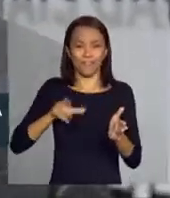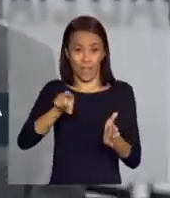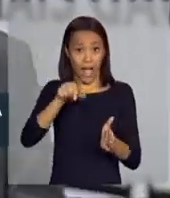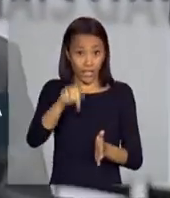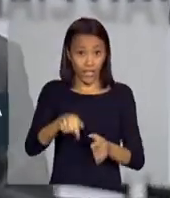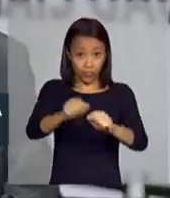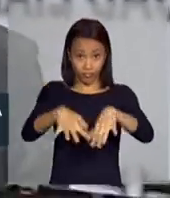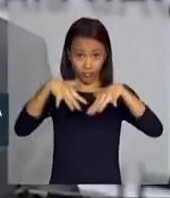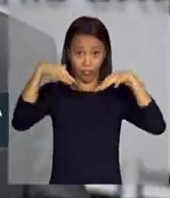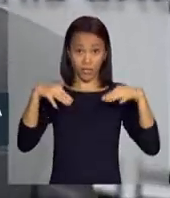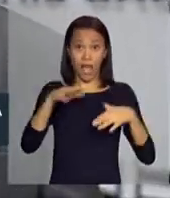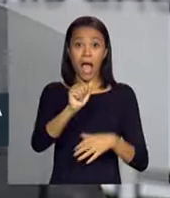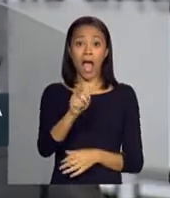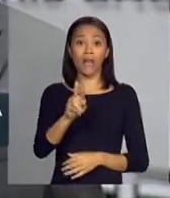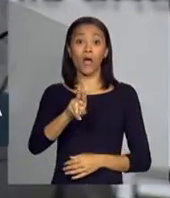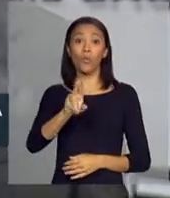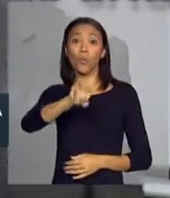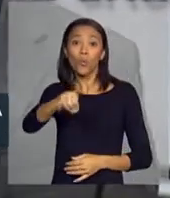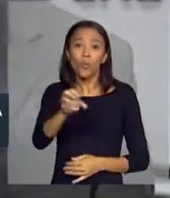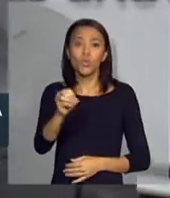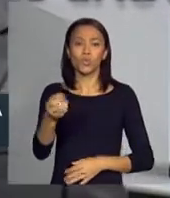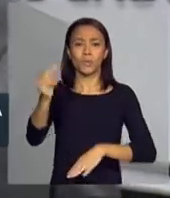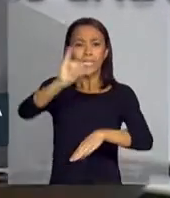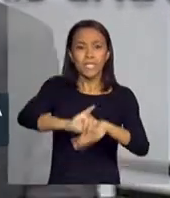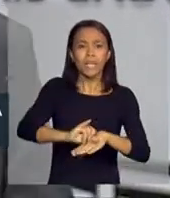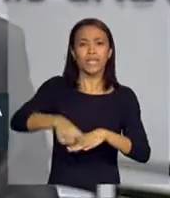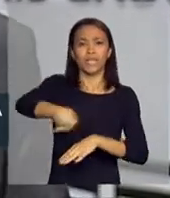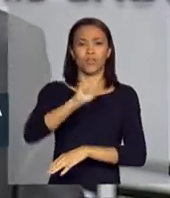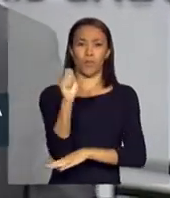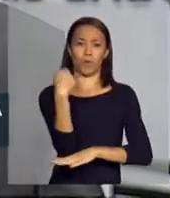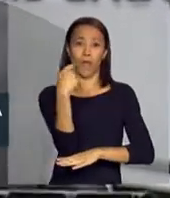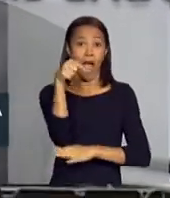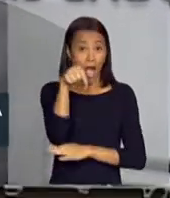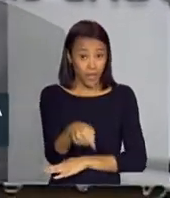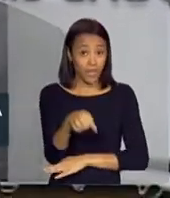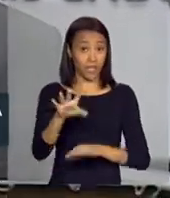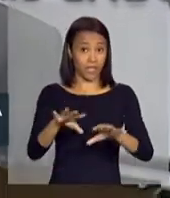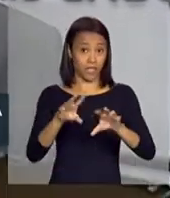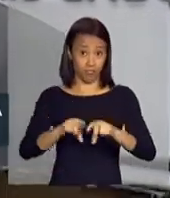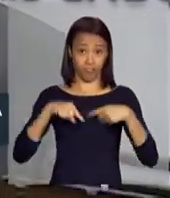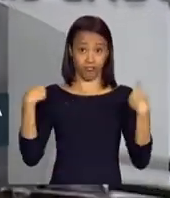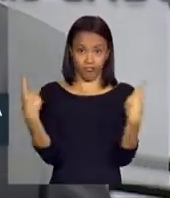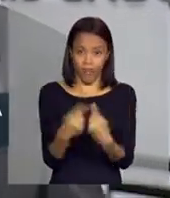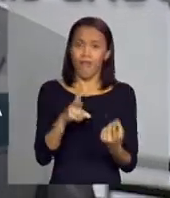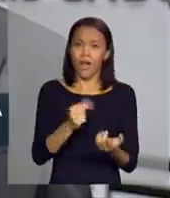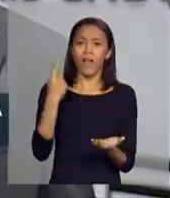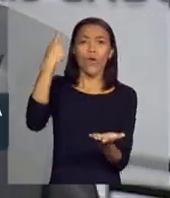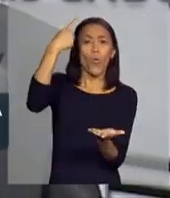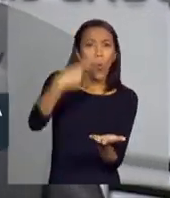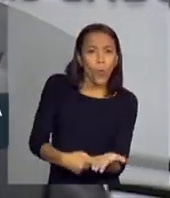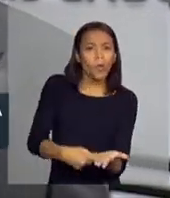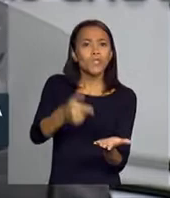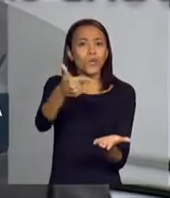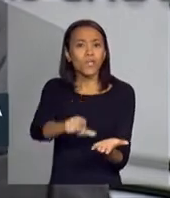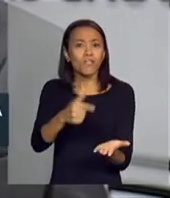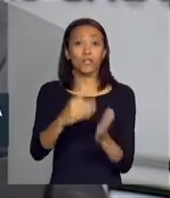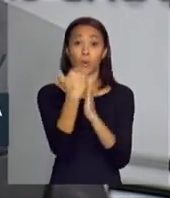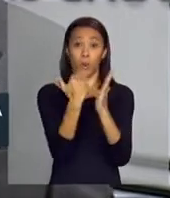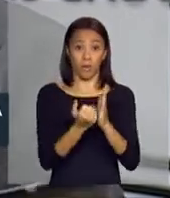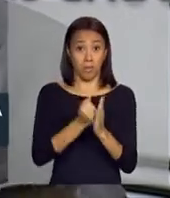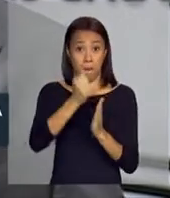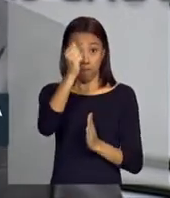no Auditório Araújo Viana no centro de Porto Alegre aqui nesse evento também vai ser feita a repactuação do programa Brasil sem